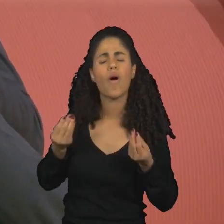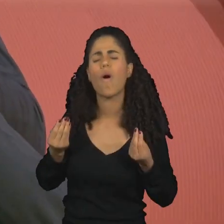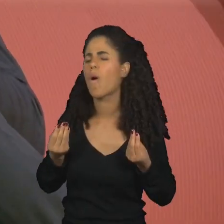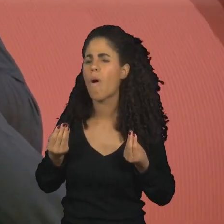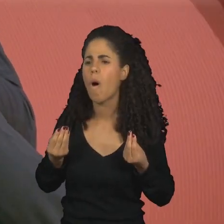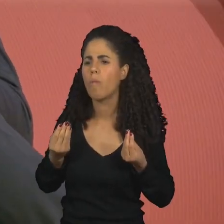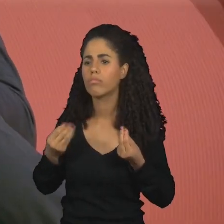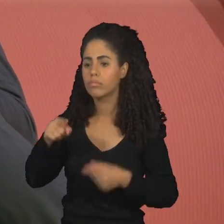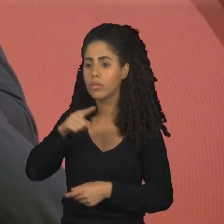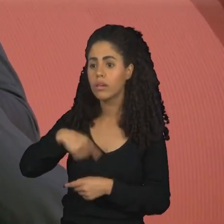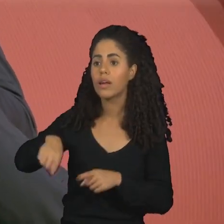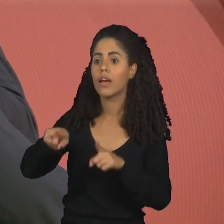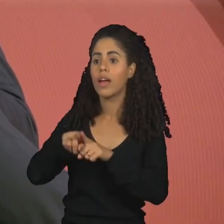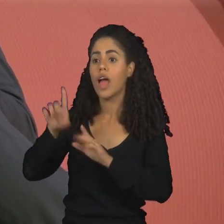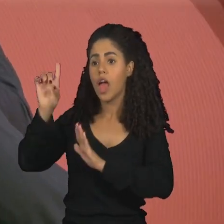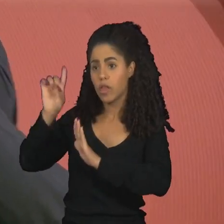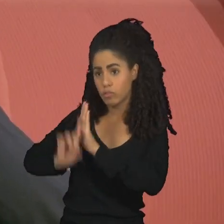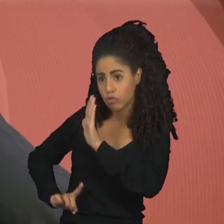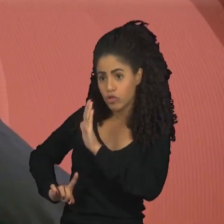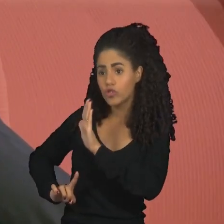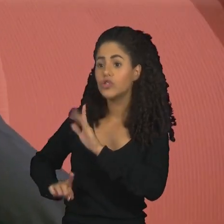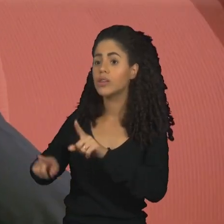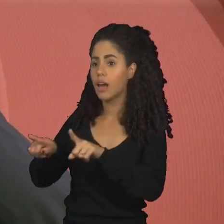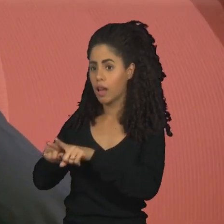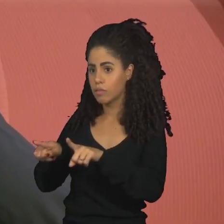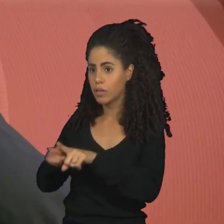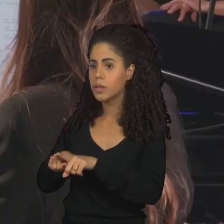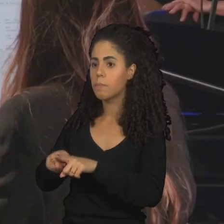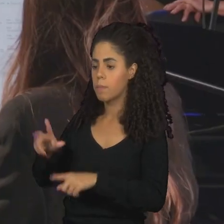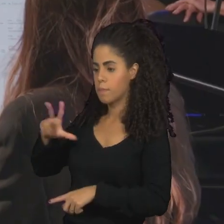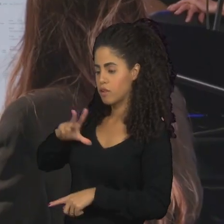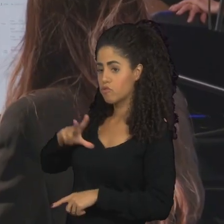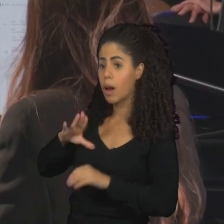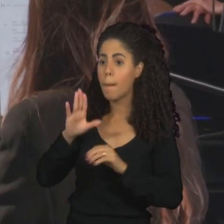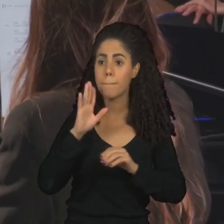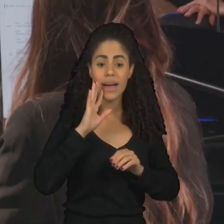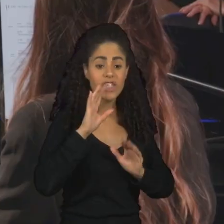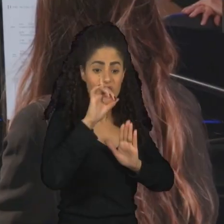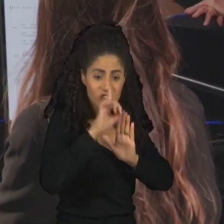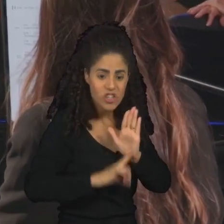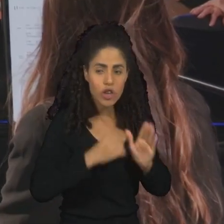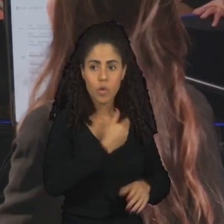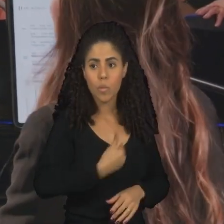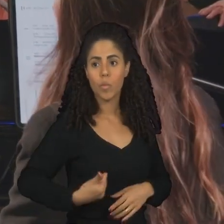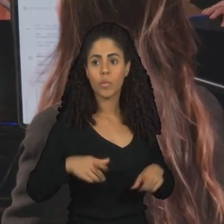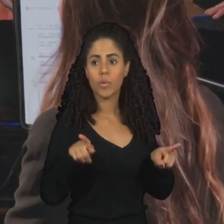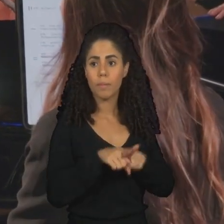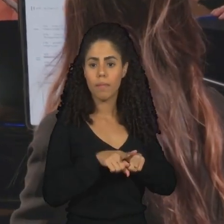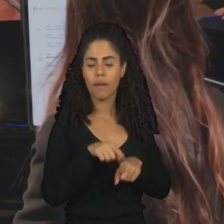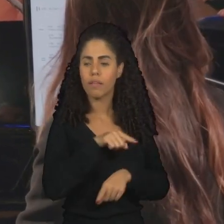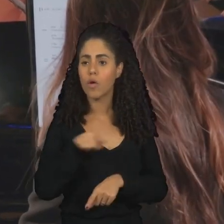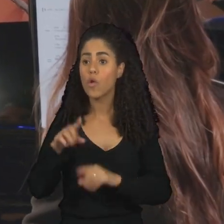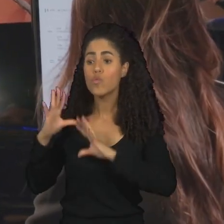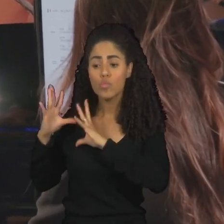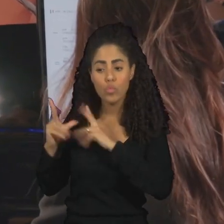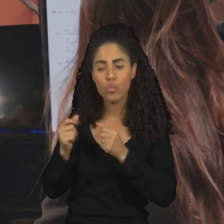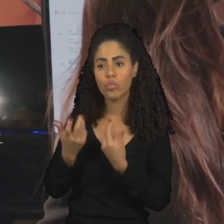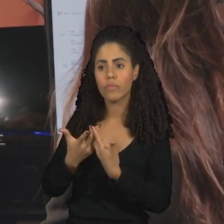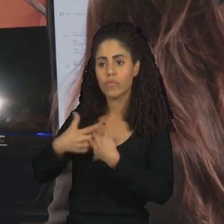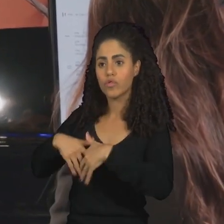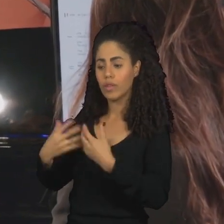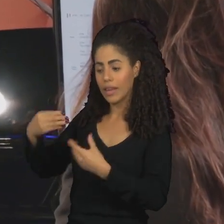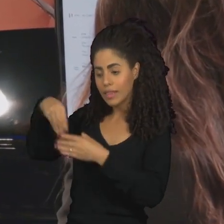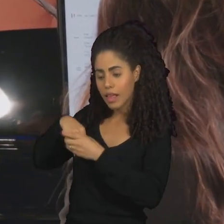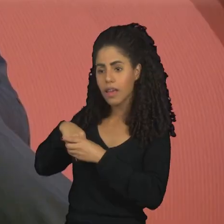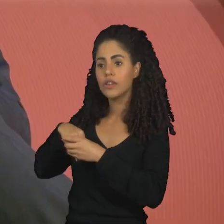uma universidade de direito privado, mas de função pública. Uhum. Então, todo o patrimônio da universidade, todo o funcionamento dela é